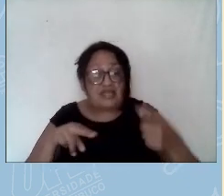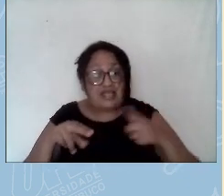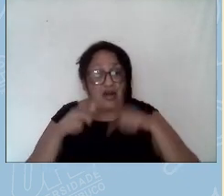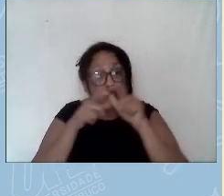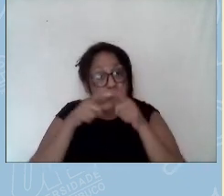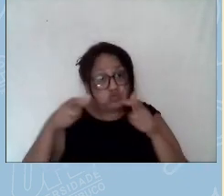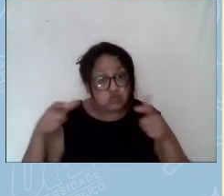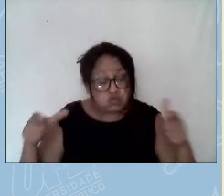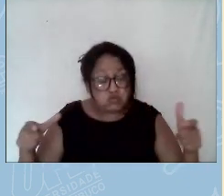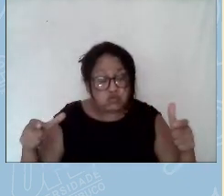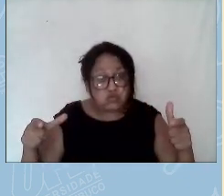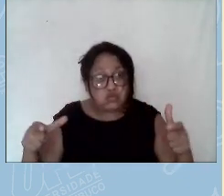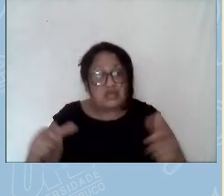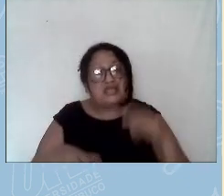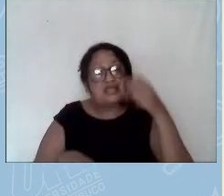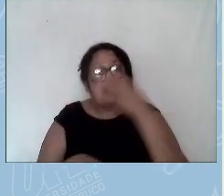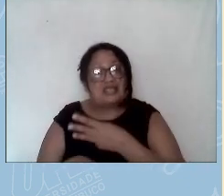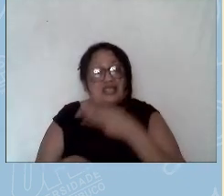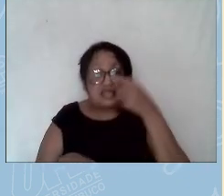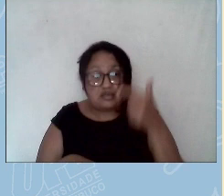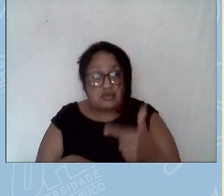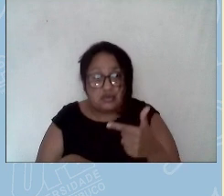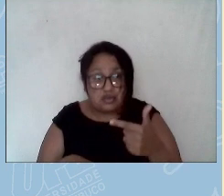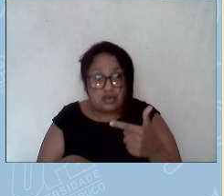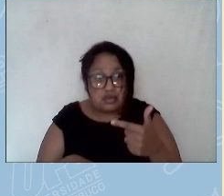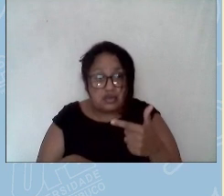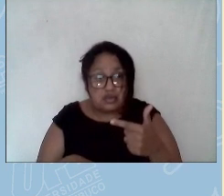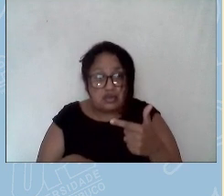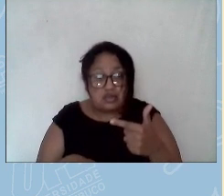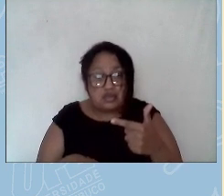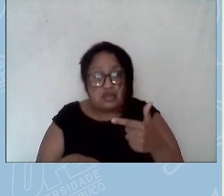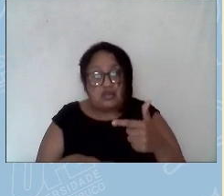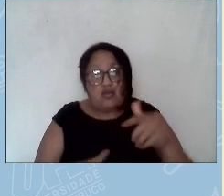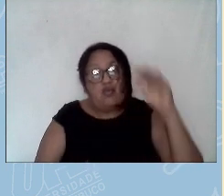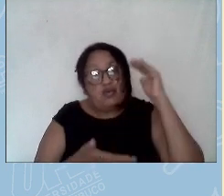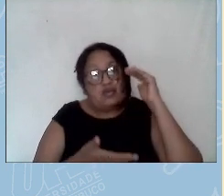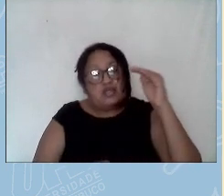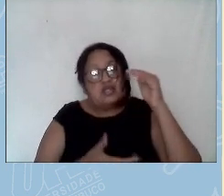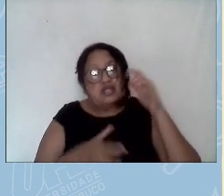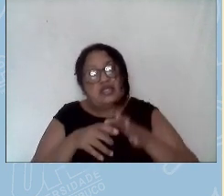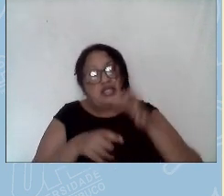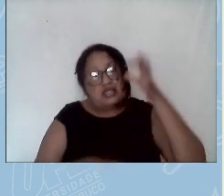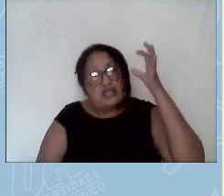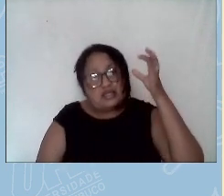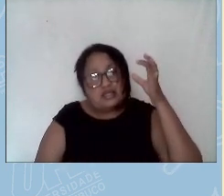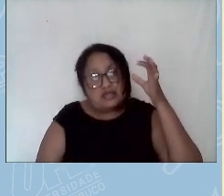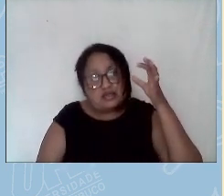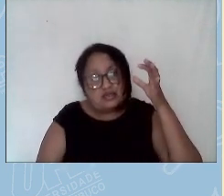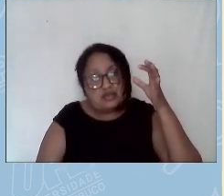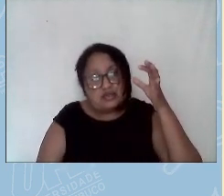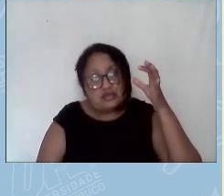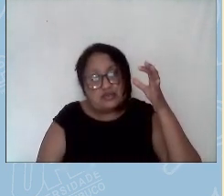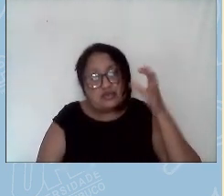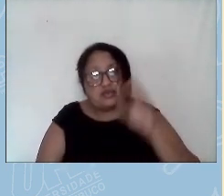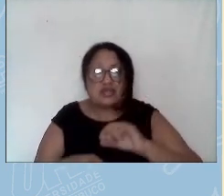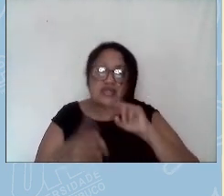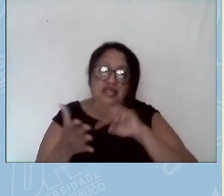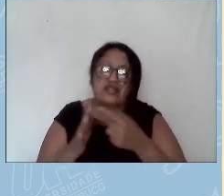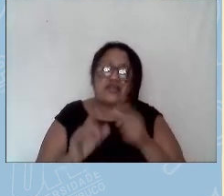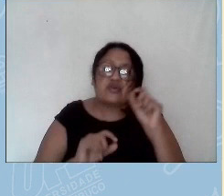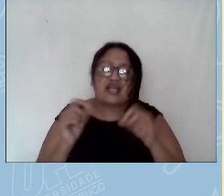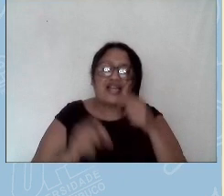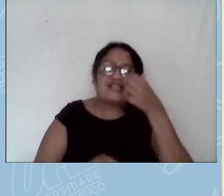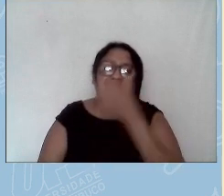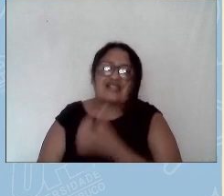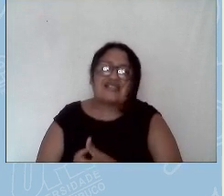ocupado de trinta e dois trinta e dois litros mais trinta e dois litros ou seja sessenta